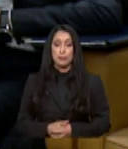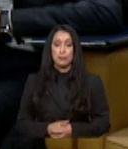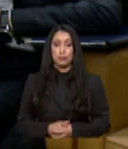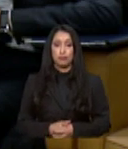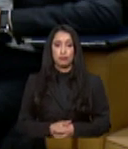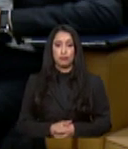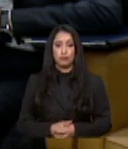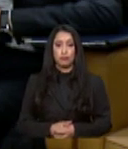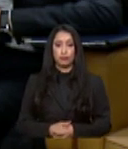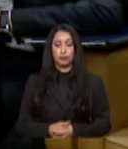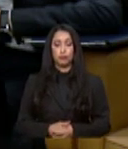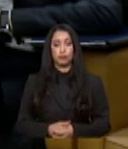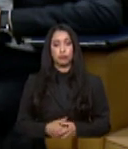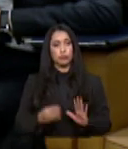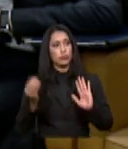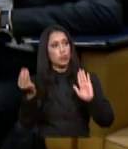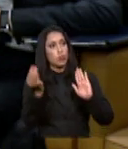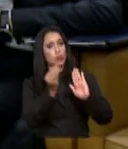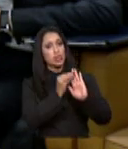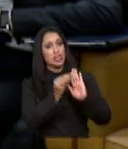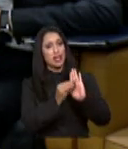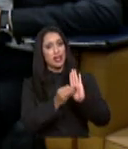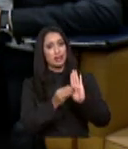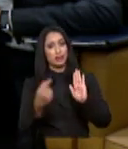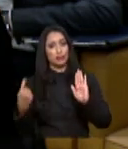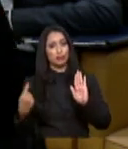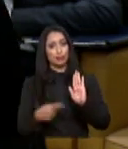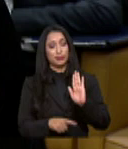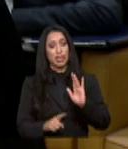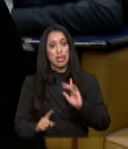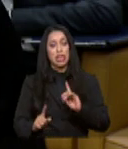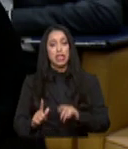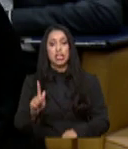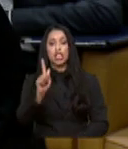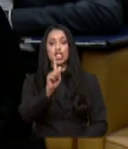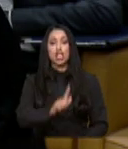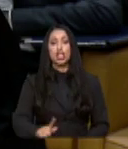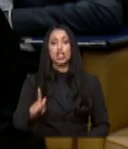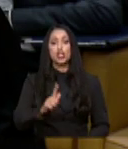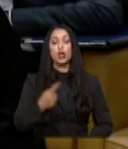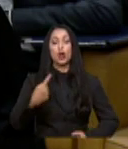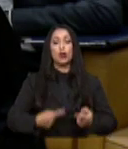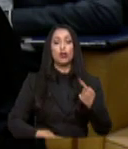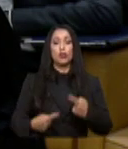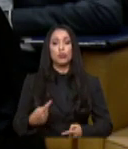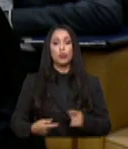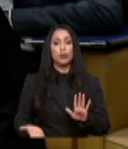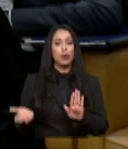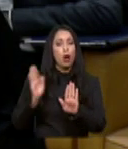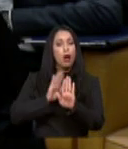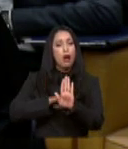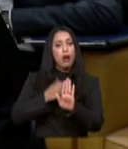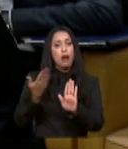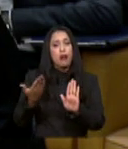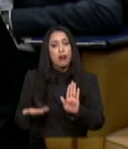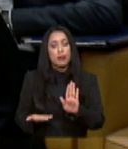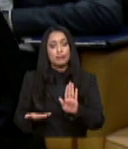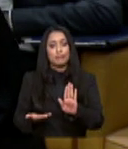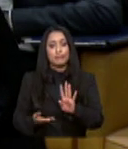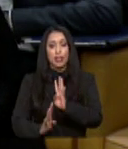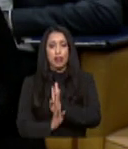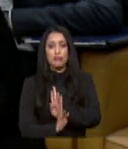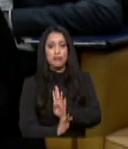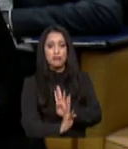nos números e dados que algumas vezes alguns gestores públicos usam para maquiar a sua inação. Esses corpos não